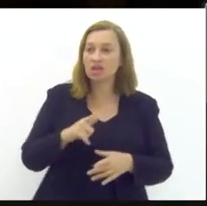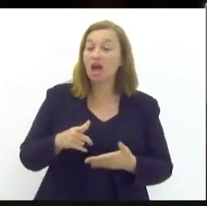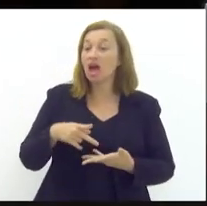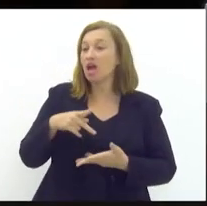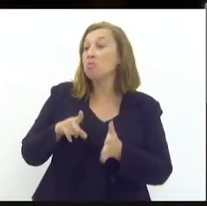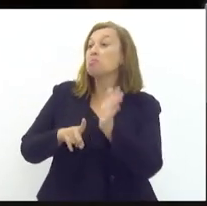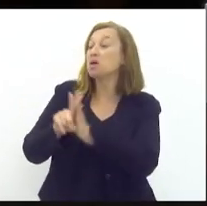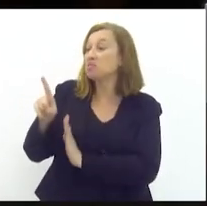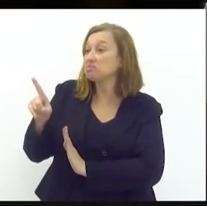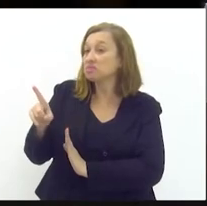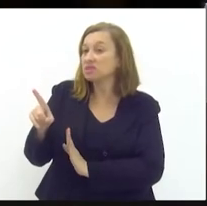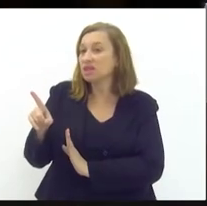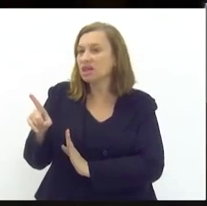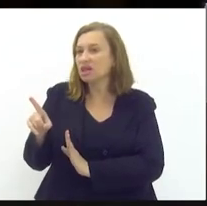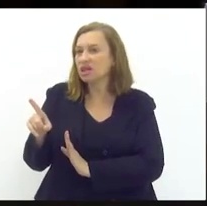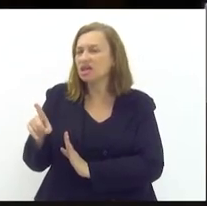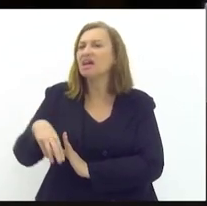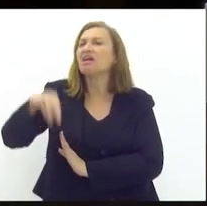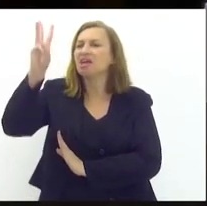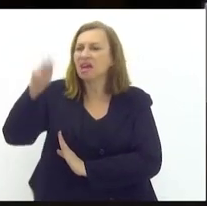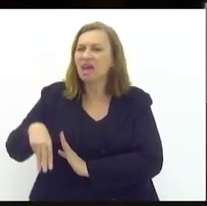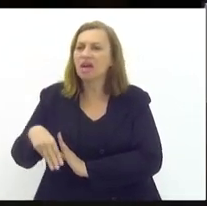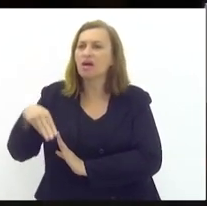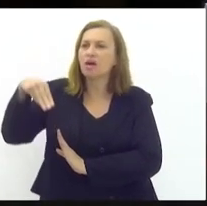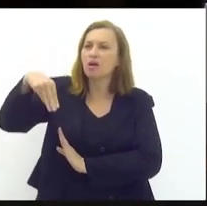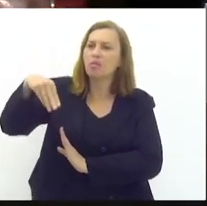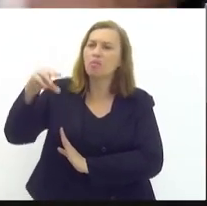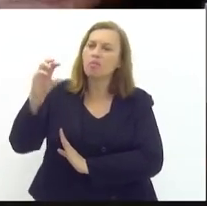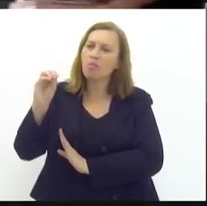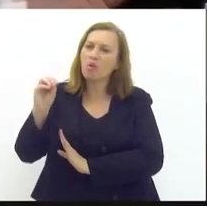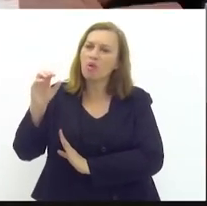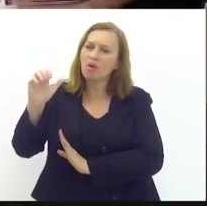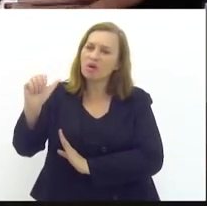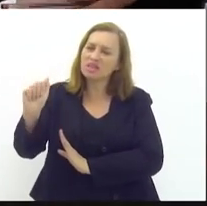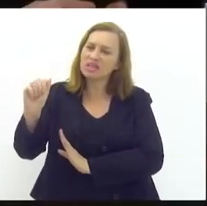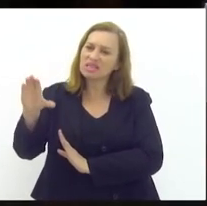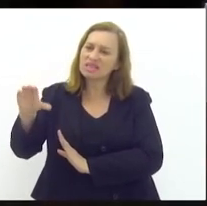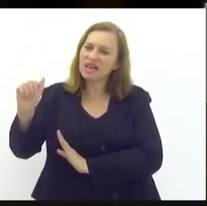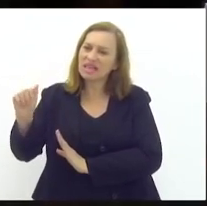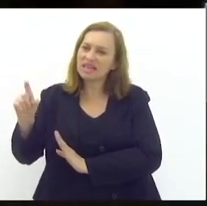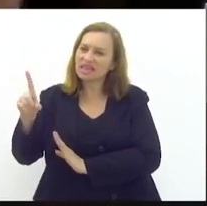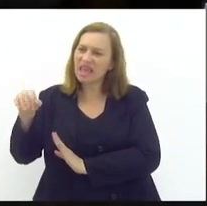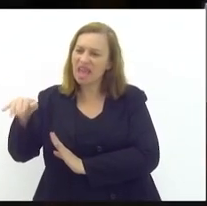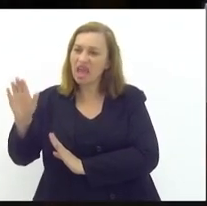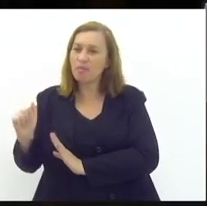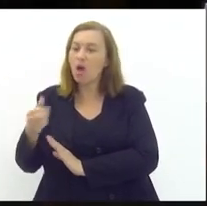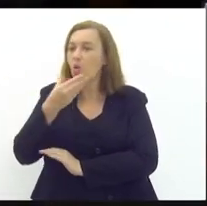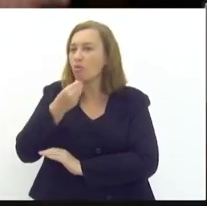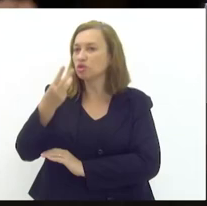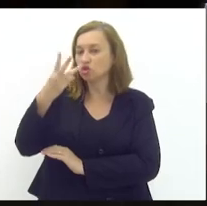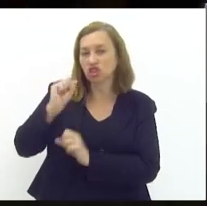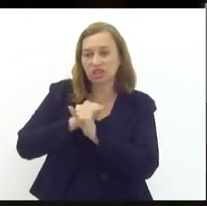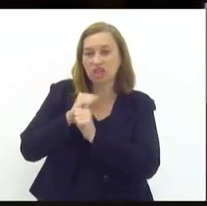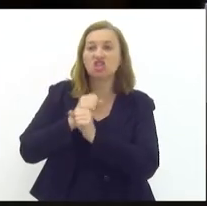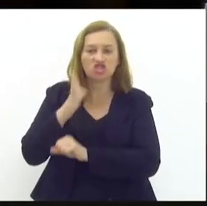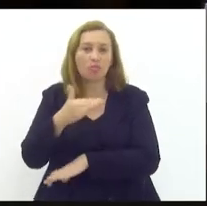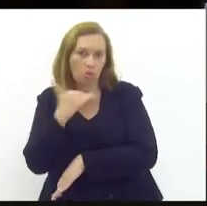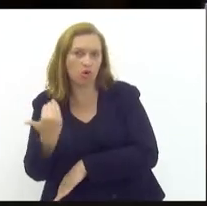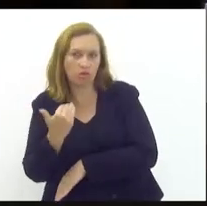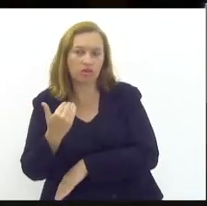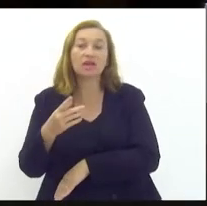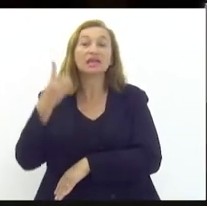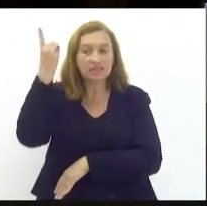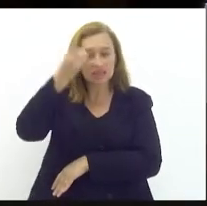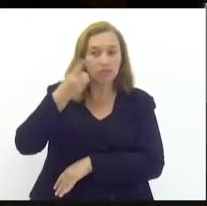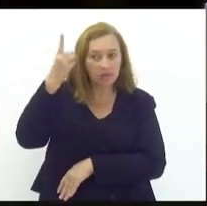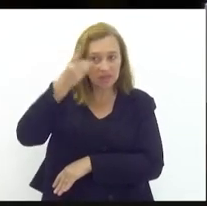mussadermes eu não sei quem é que sabe quem é moça Denis mas moça Denis é o homem dos 30 anos quando começou já morreu deputado